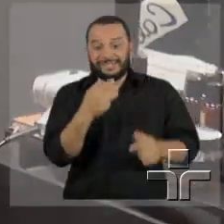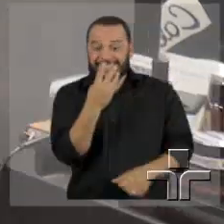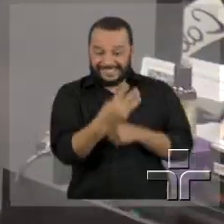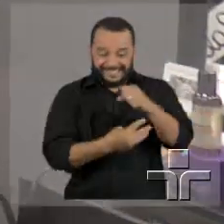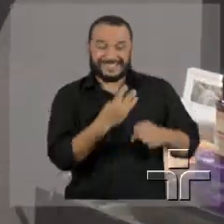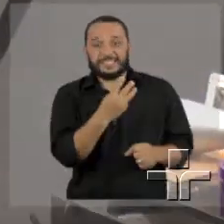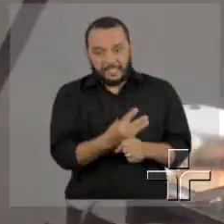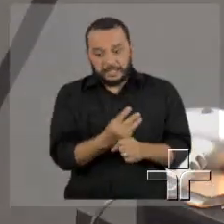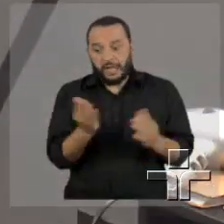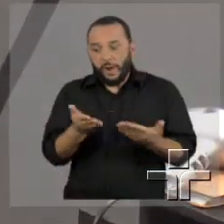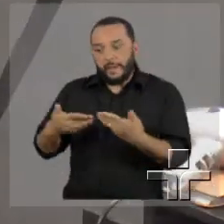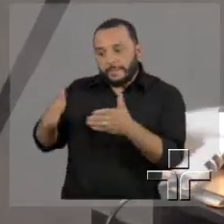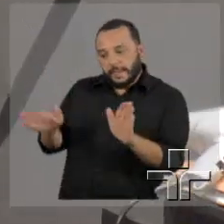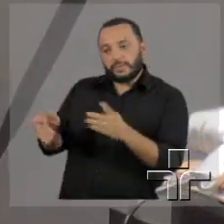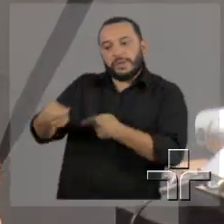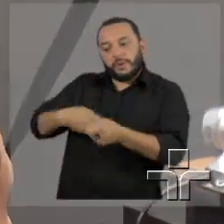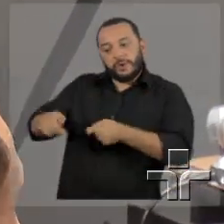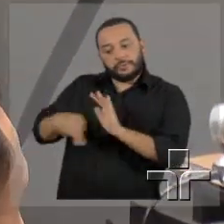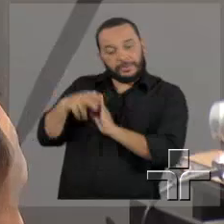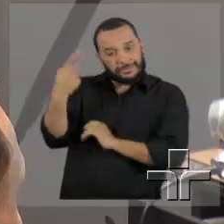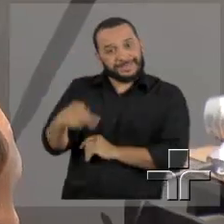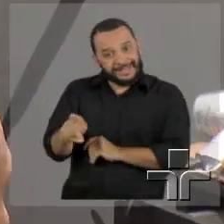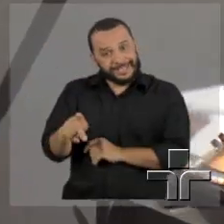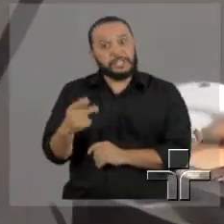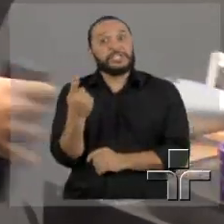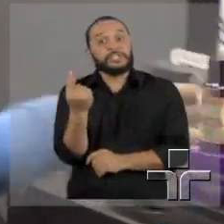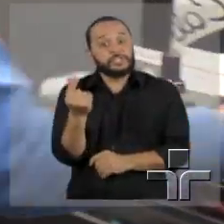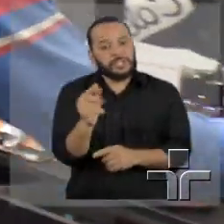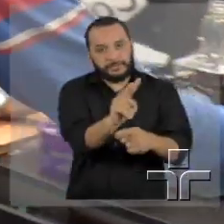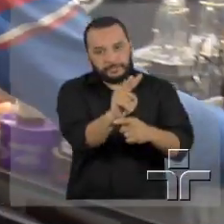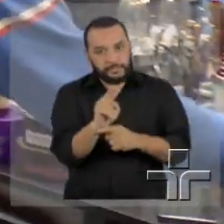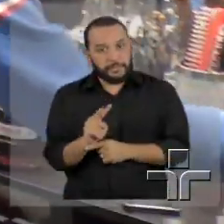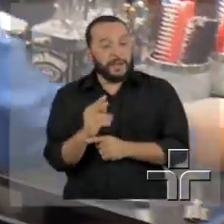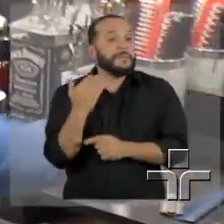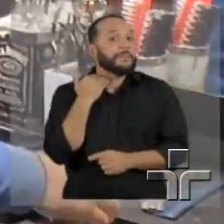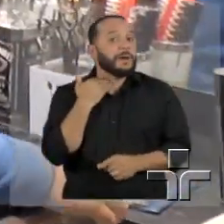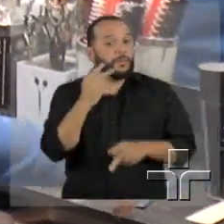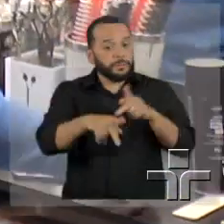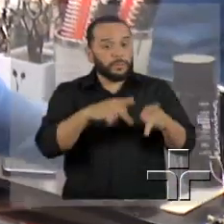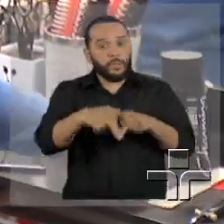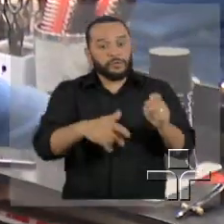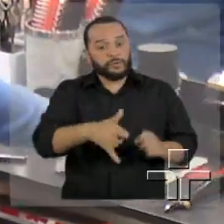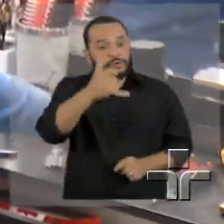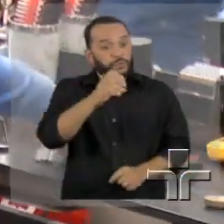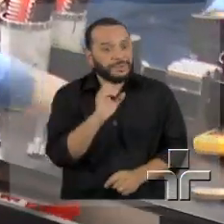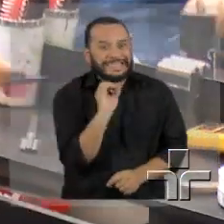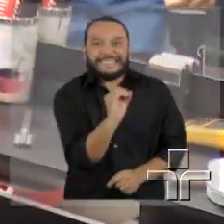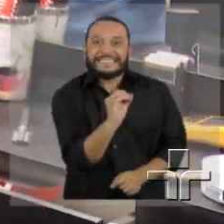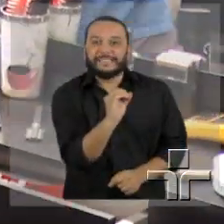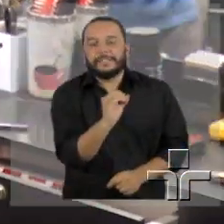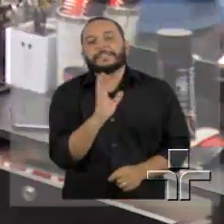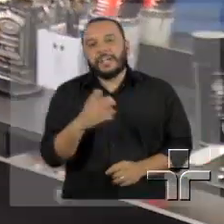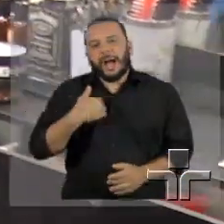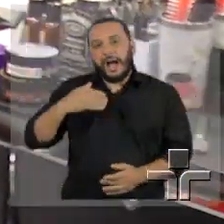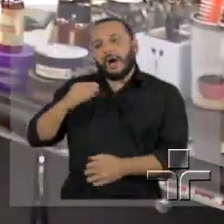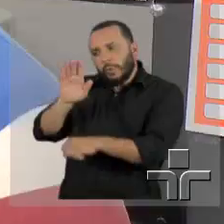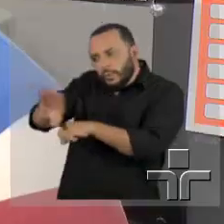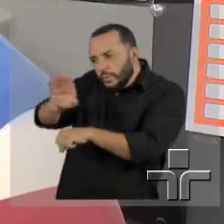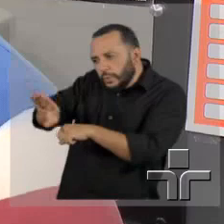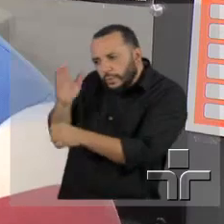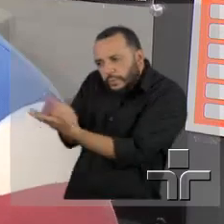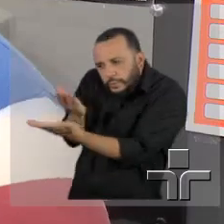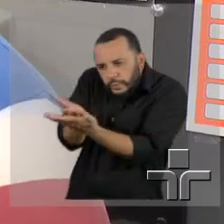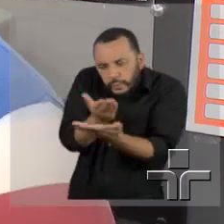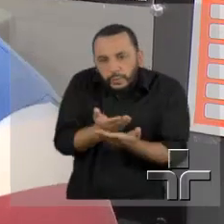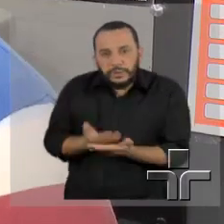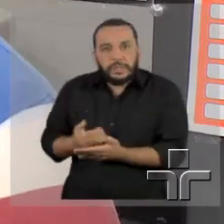extremo sul de São Paulo. Para isso, fez um empréstimo no Banco do Povo a juros zero e apostou em cursos de capacitação. De